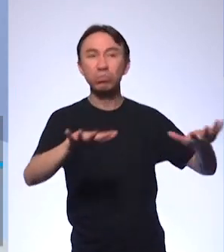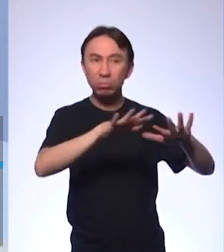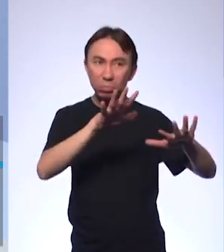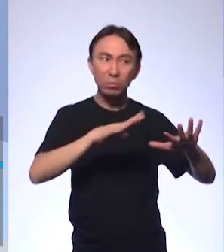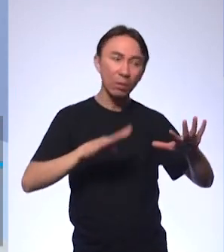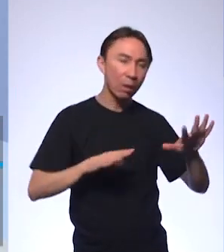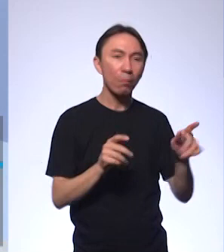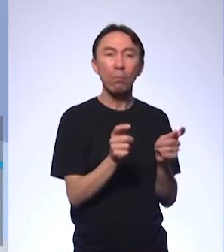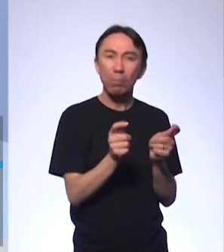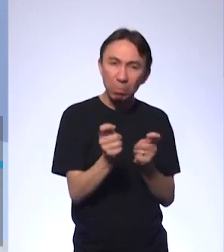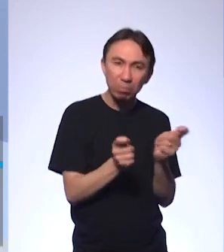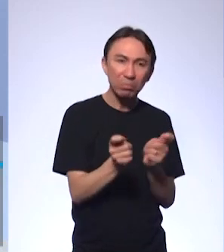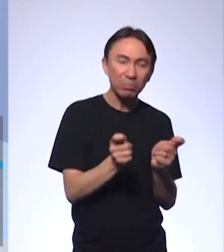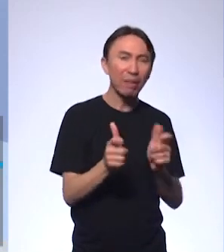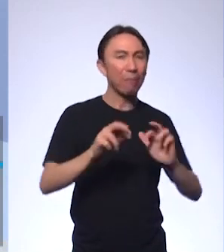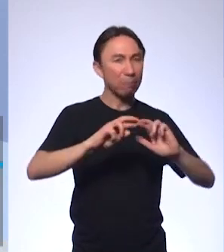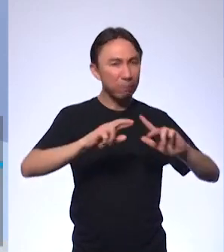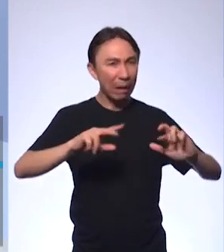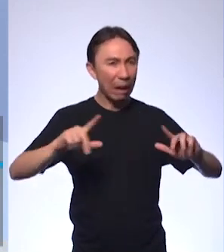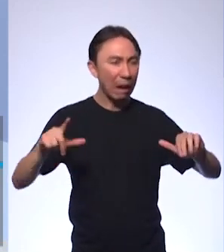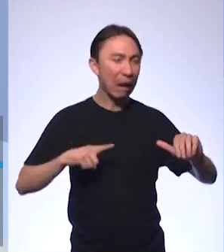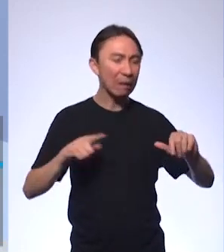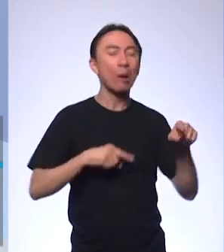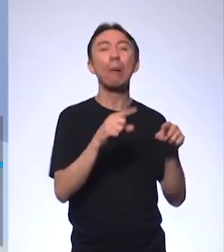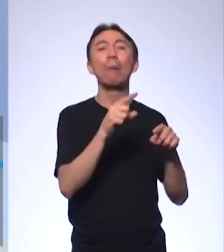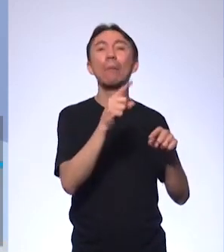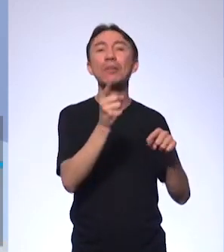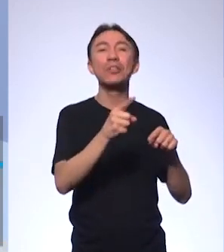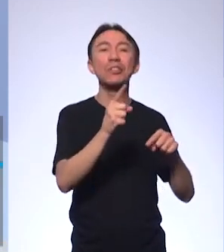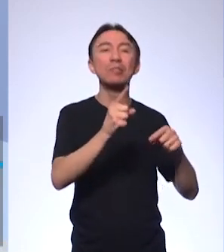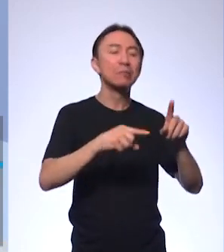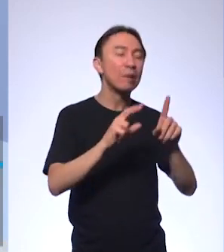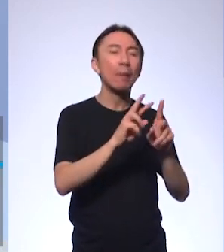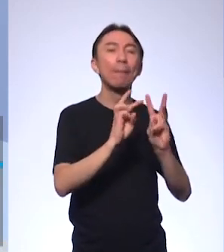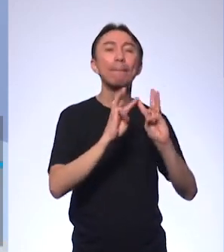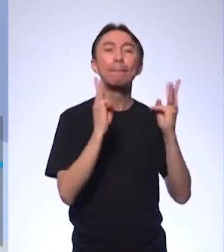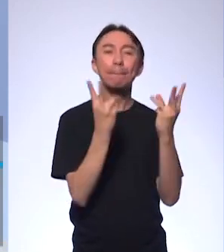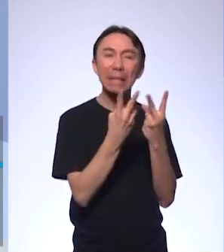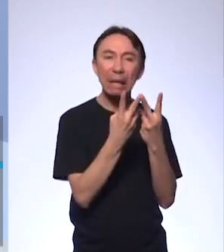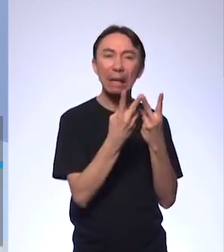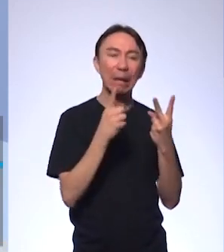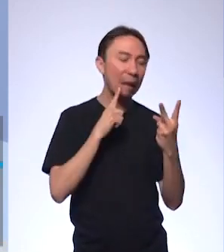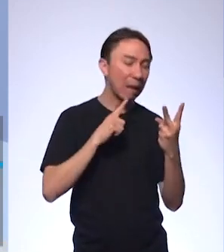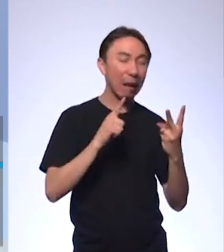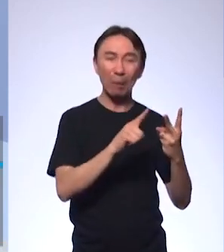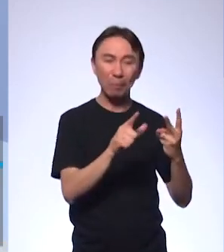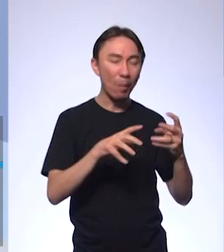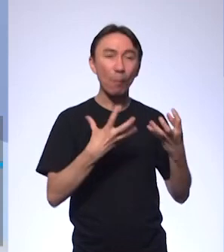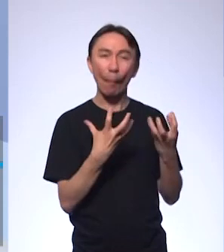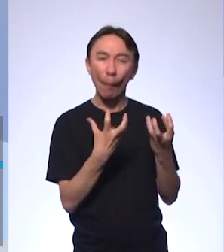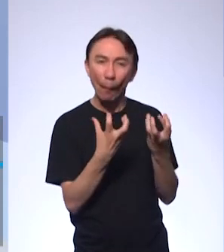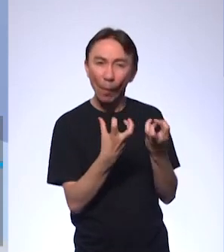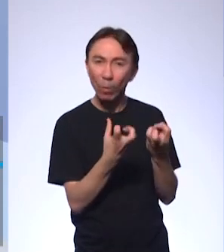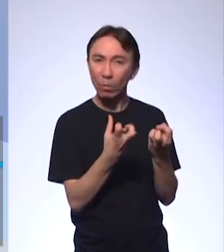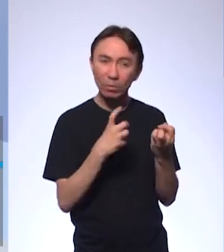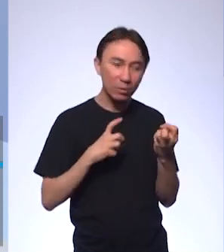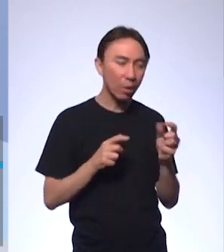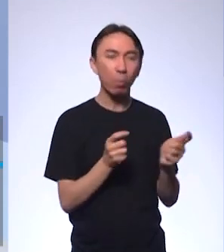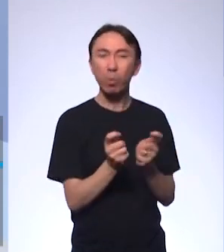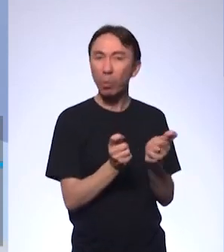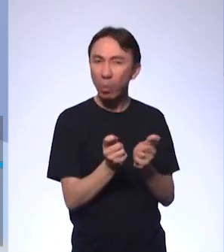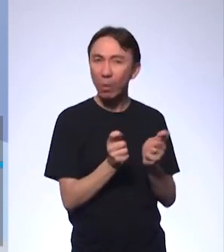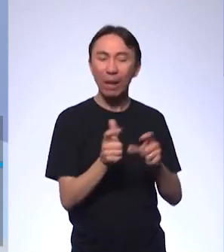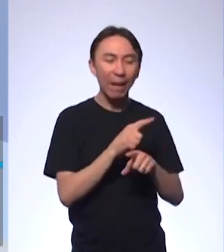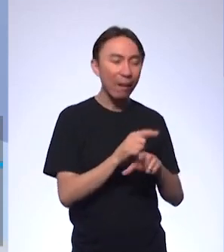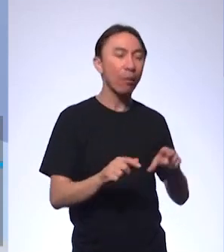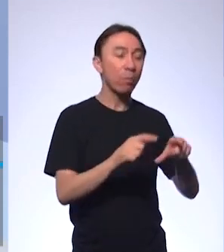acúmulo de matéria seca, contribuindo assim para o crescimento vegetal. Diante disso,